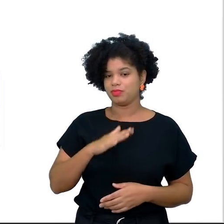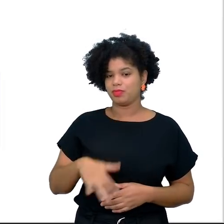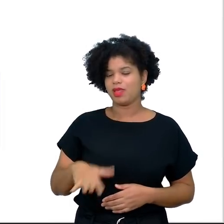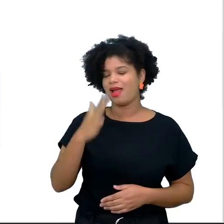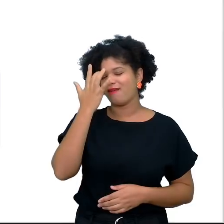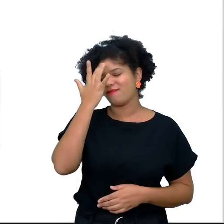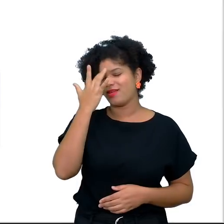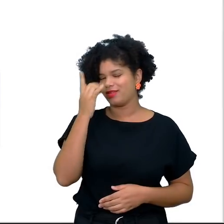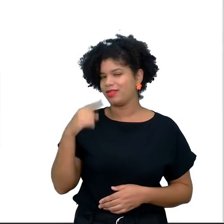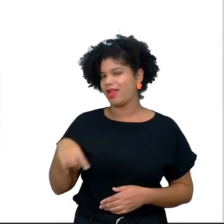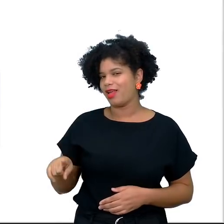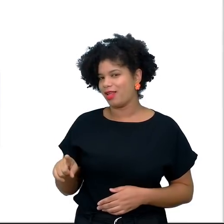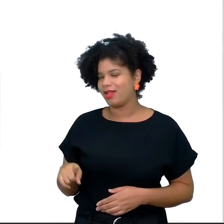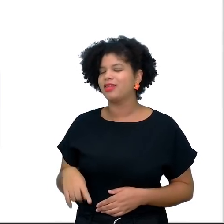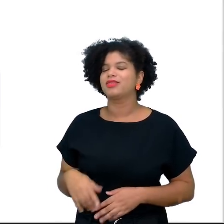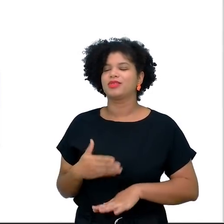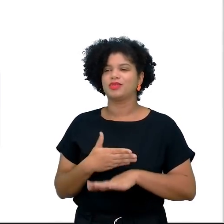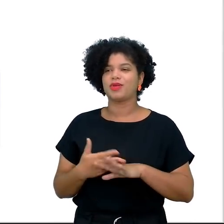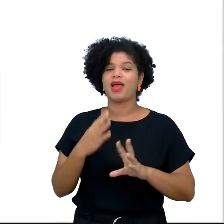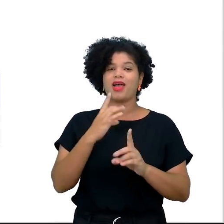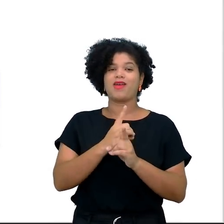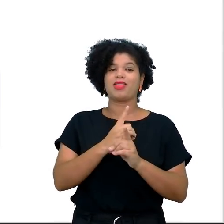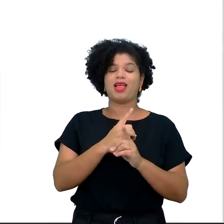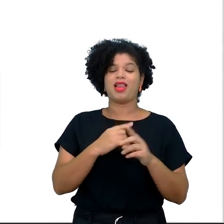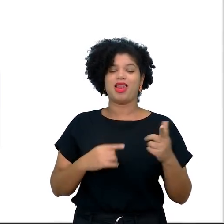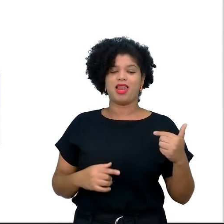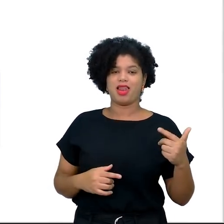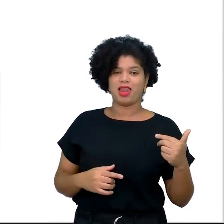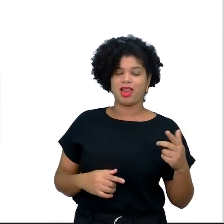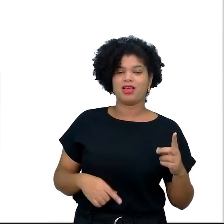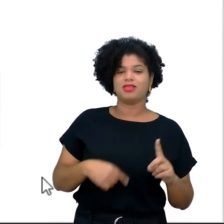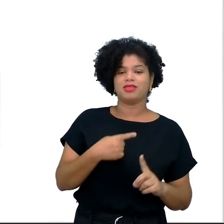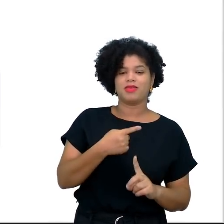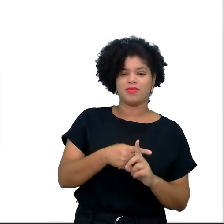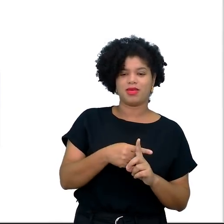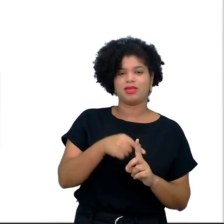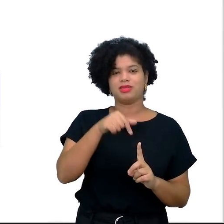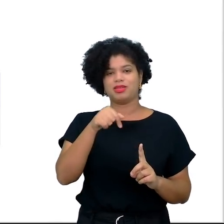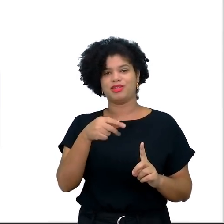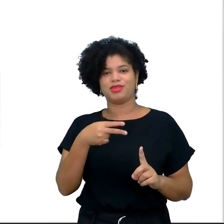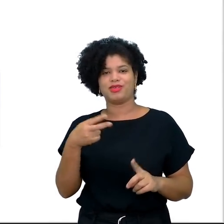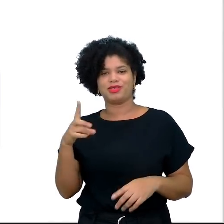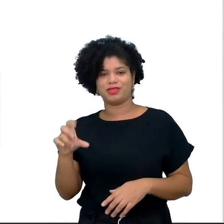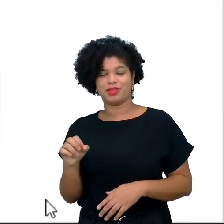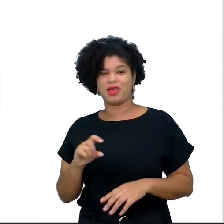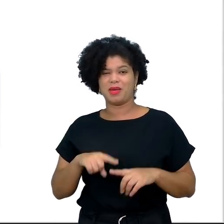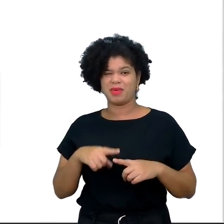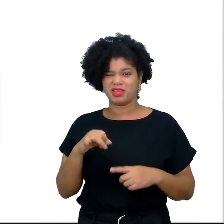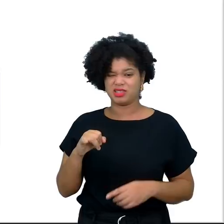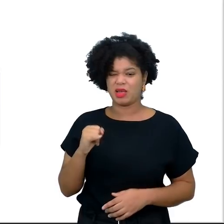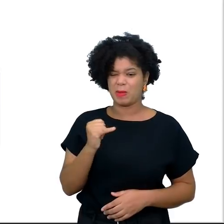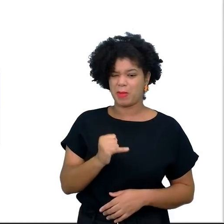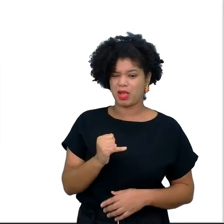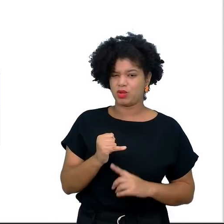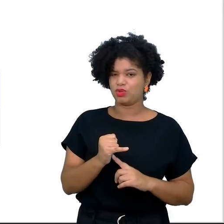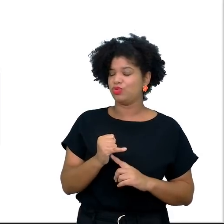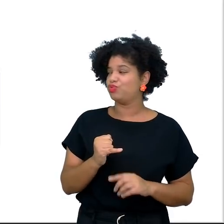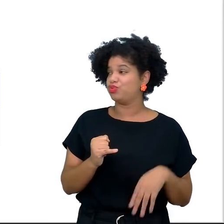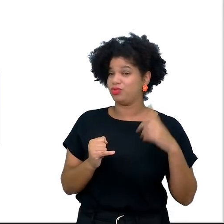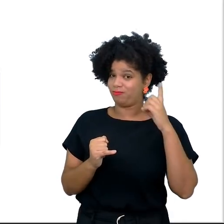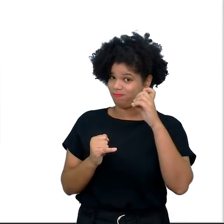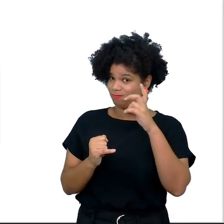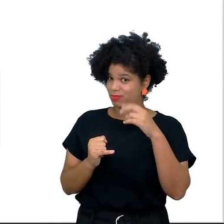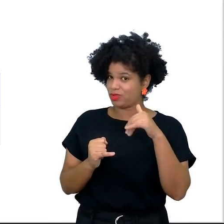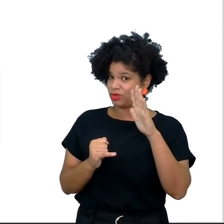mais facilidade em resolver quando a incógnita ela aparece dessa forma do que quando ela aparece como na situação